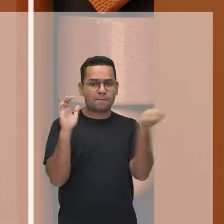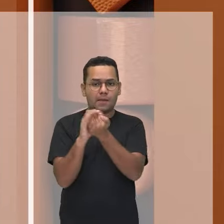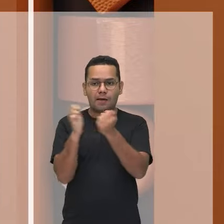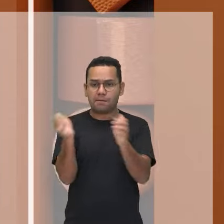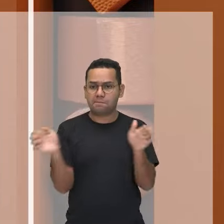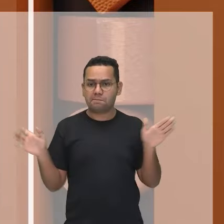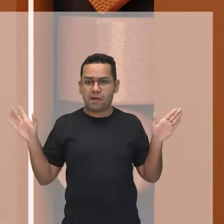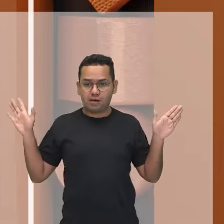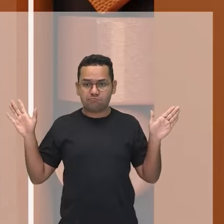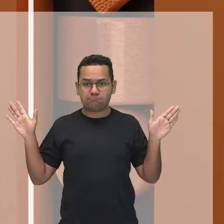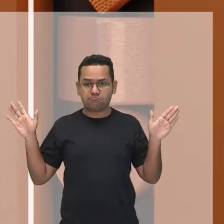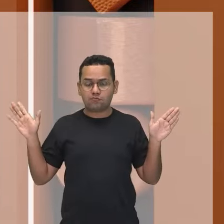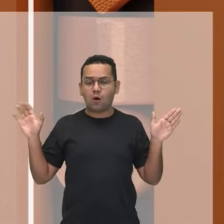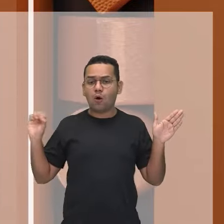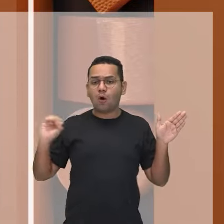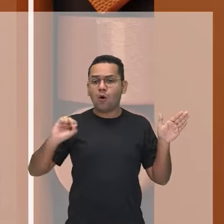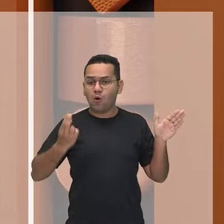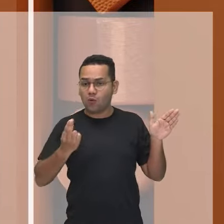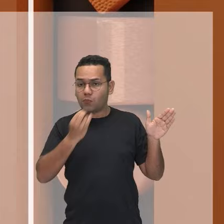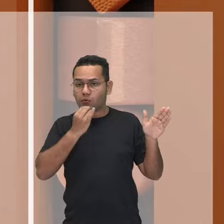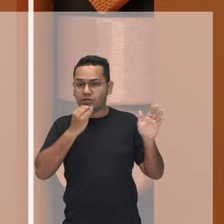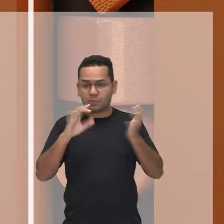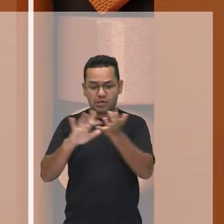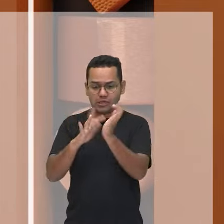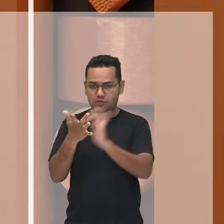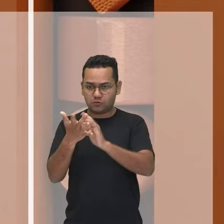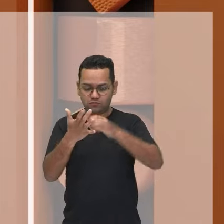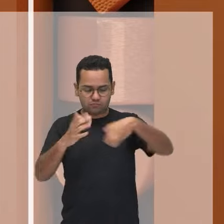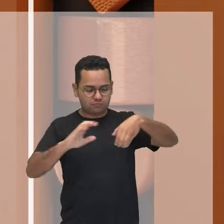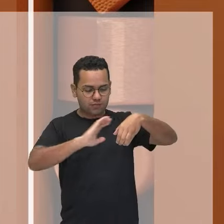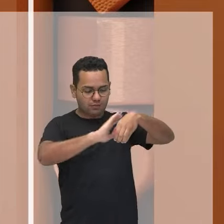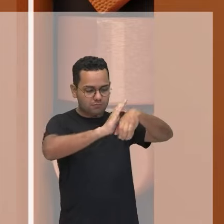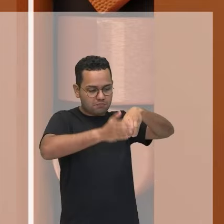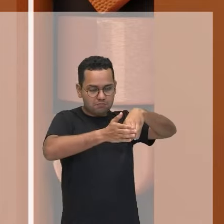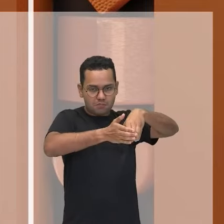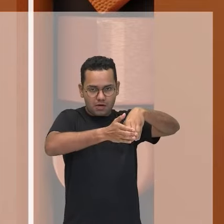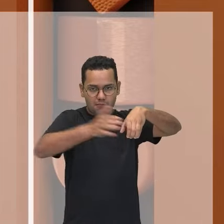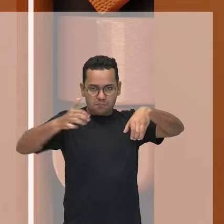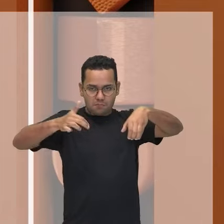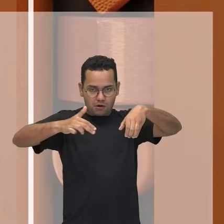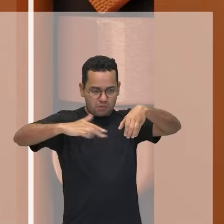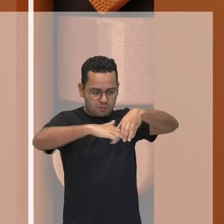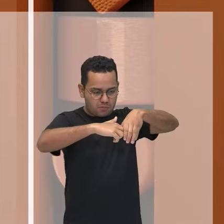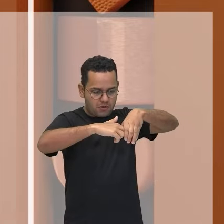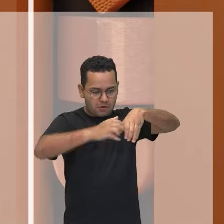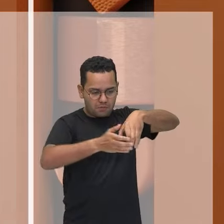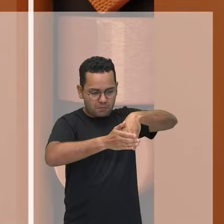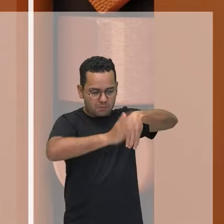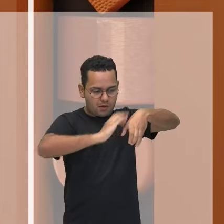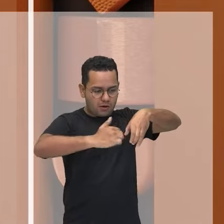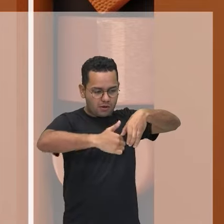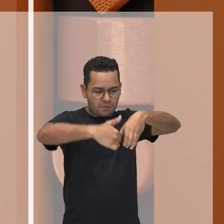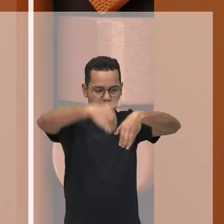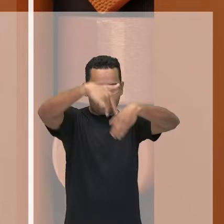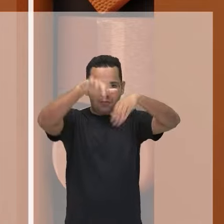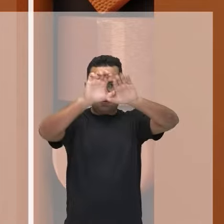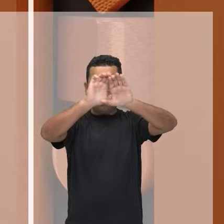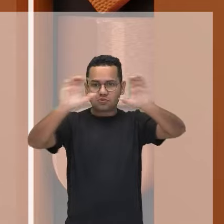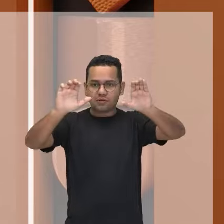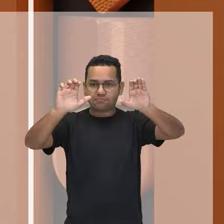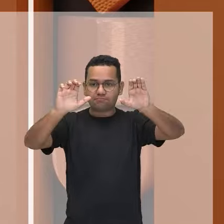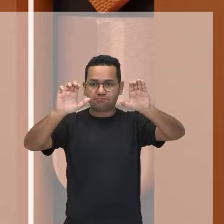quem professa essa fé vai acreditar nisso daí. Não tem jeito, não tem erro. É um dogma, é uma verdade de